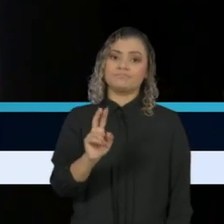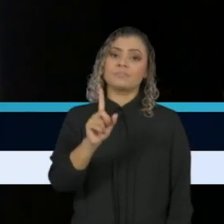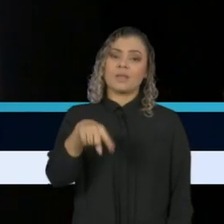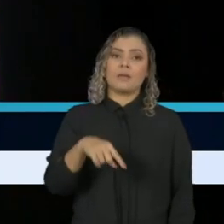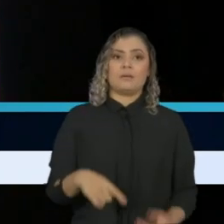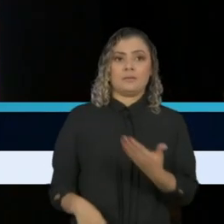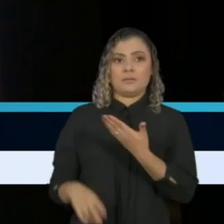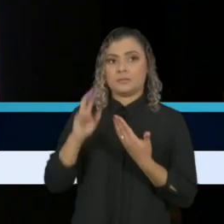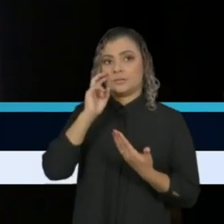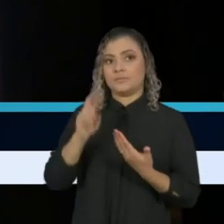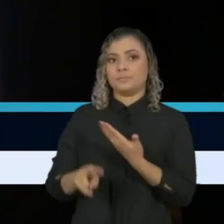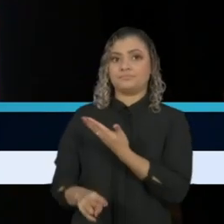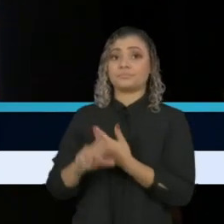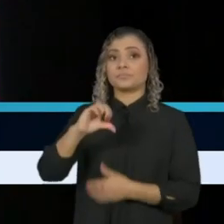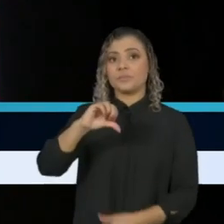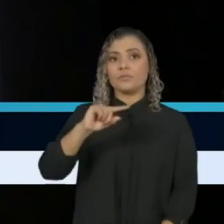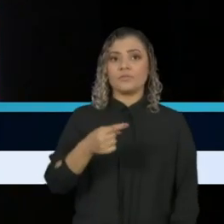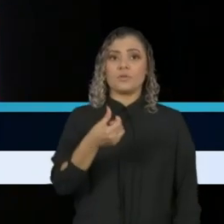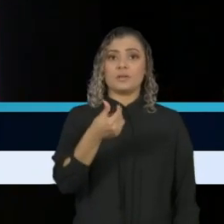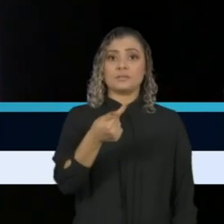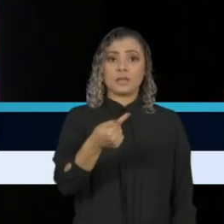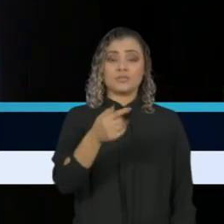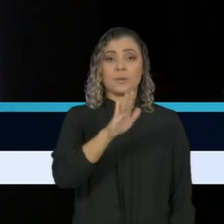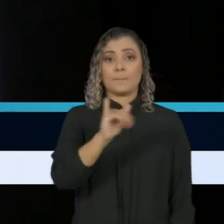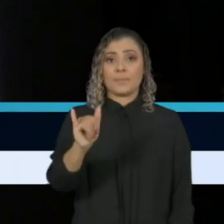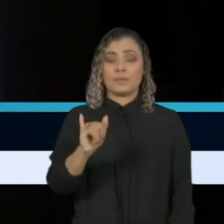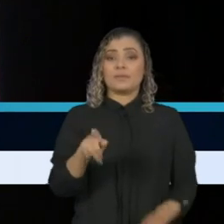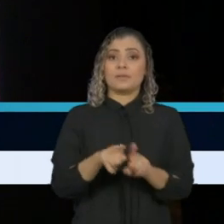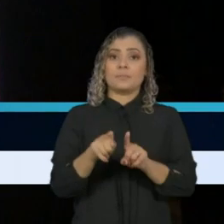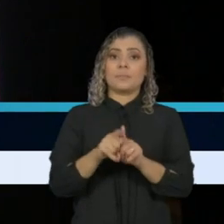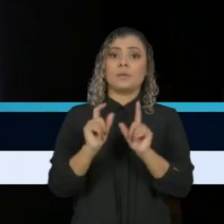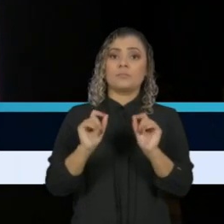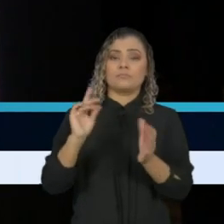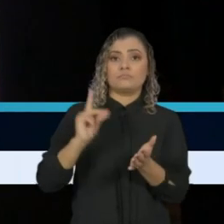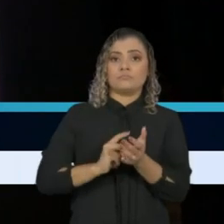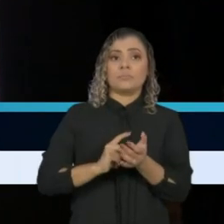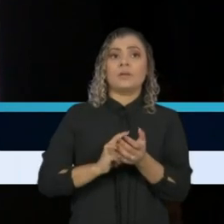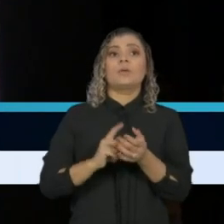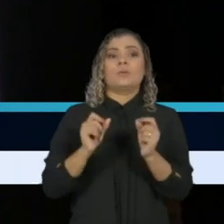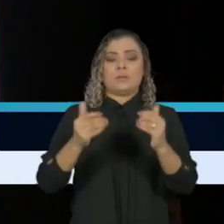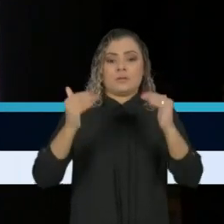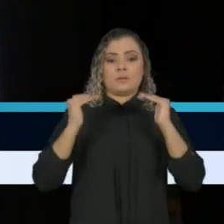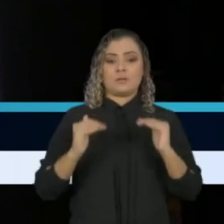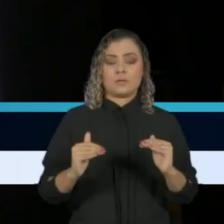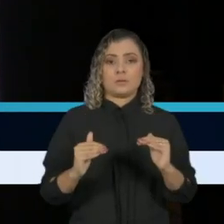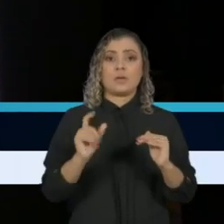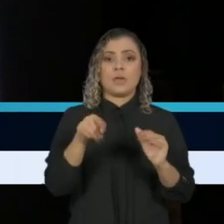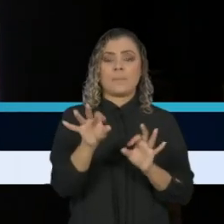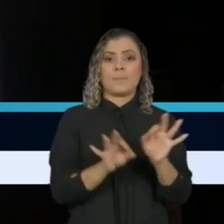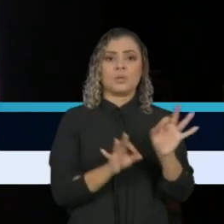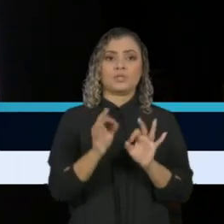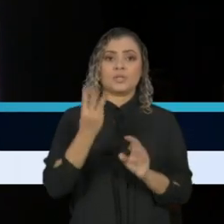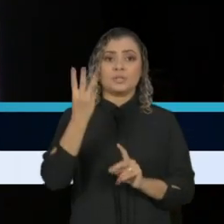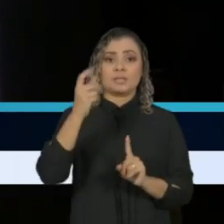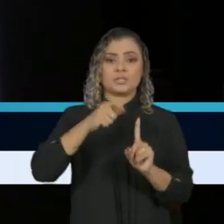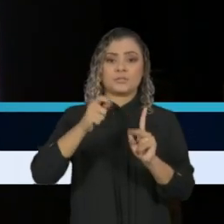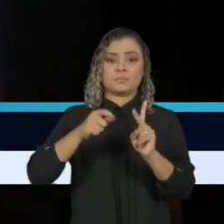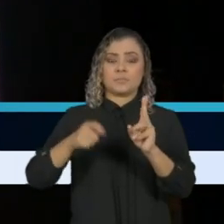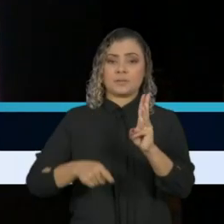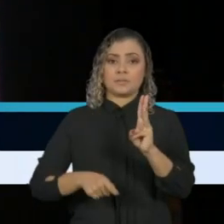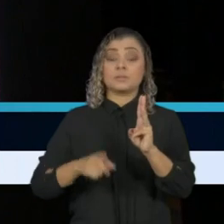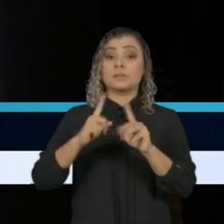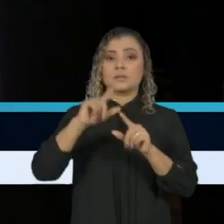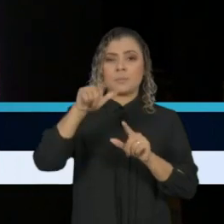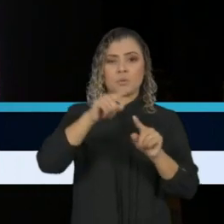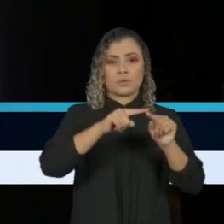penúltima coluna ali, 9,7 bilhões, e a cota parte do Estado, essa queda projetada nesses 3 meses. No próximo